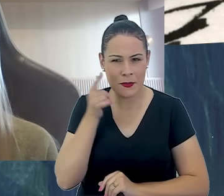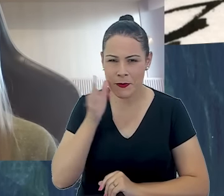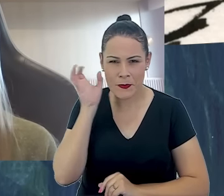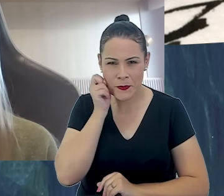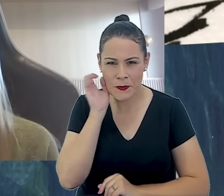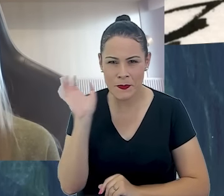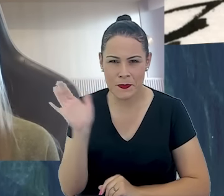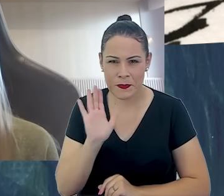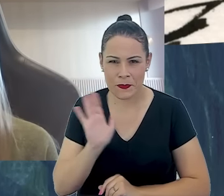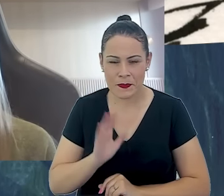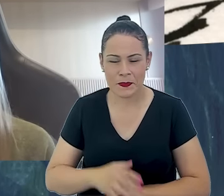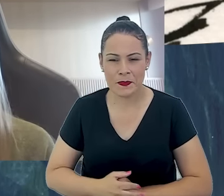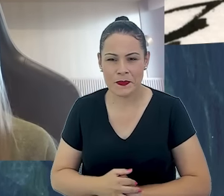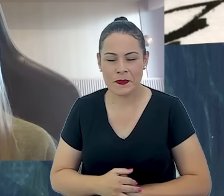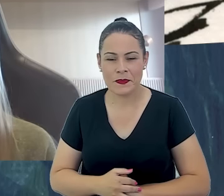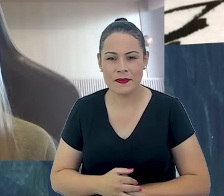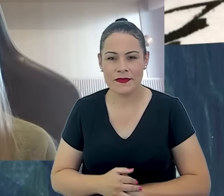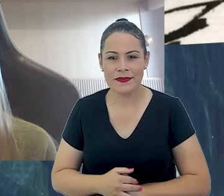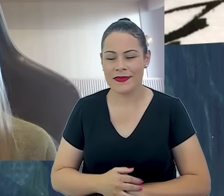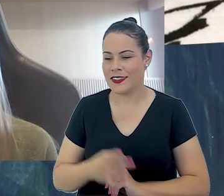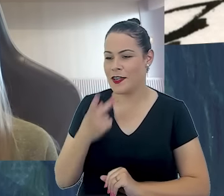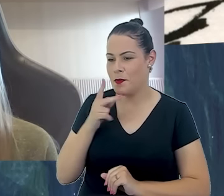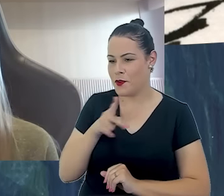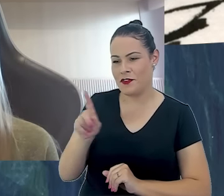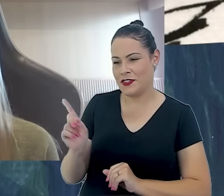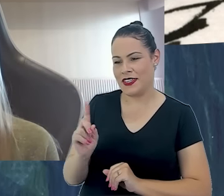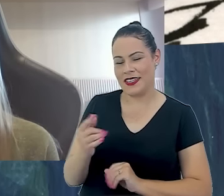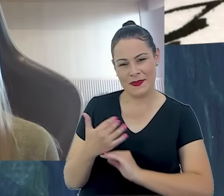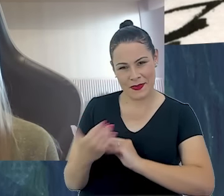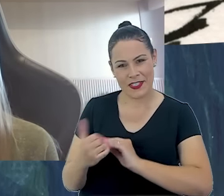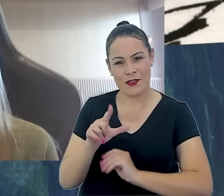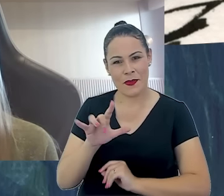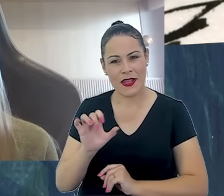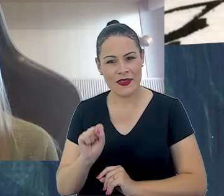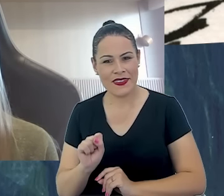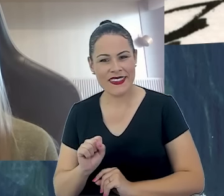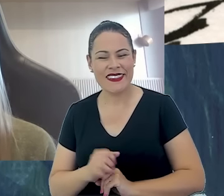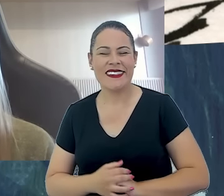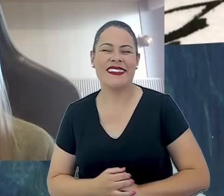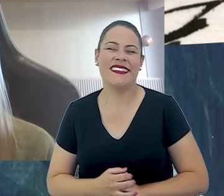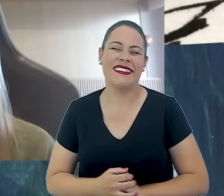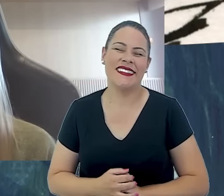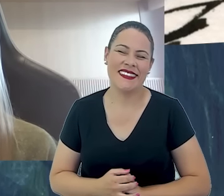desculpa, não ouvi você, Eu professor. disse, professor, não, Luiz, por favor, tudo bem. Ah,